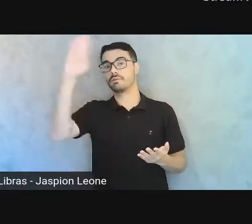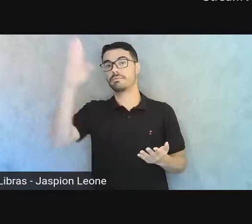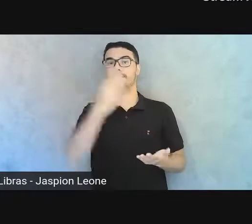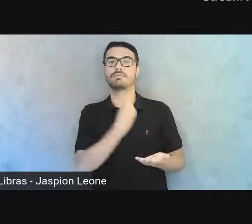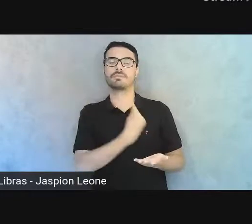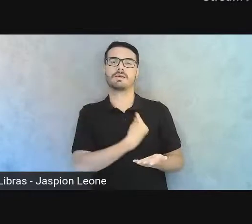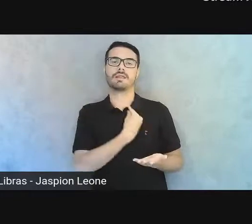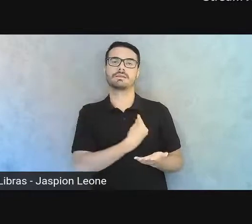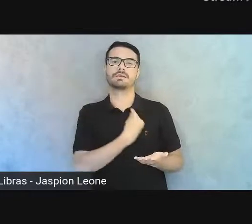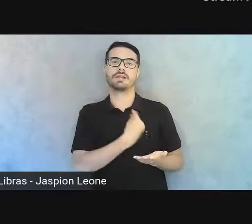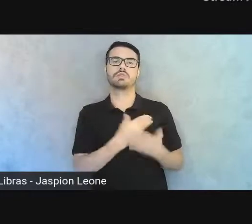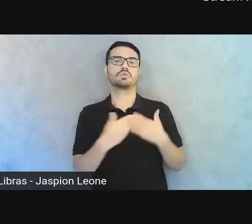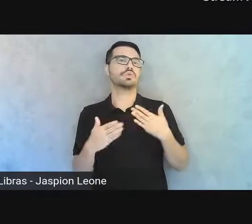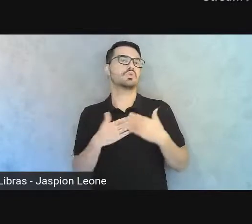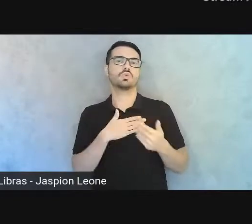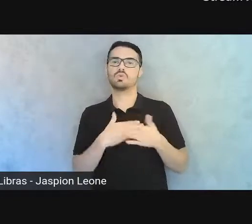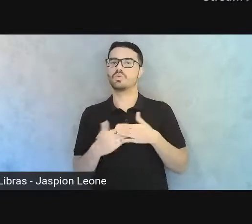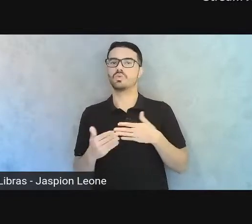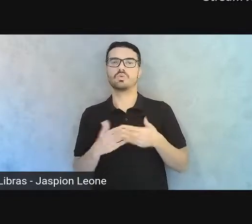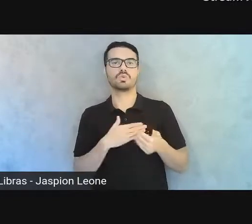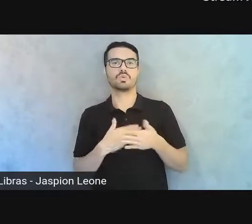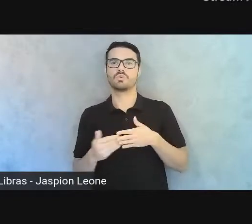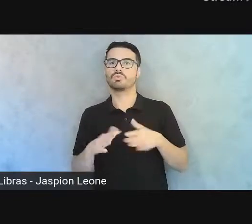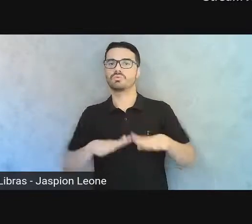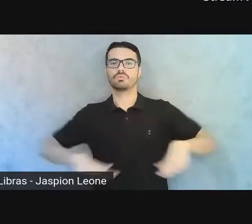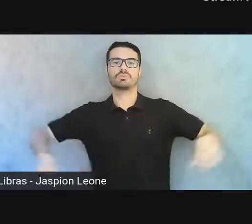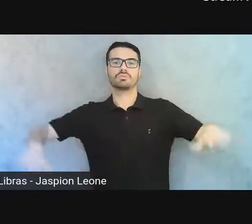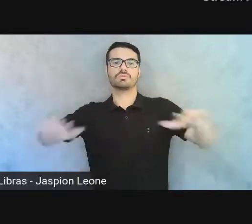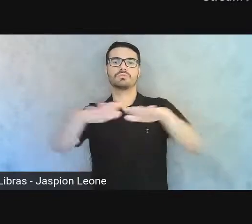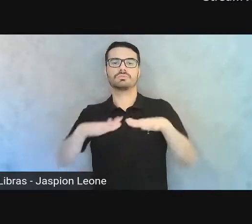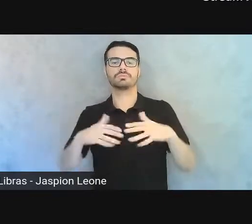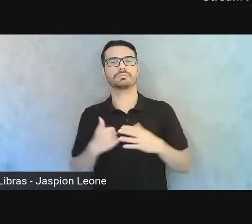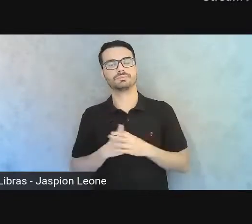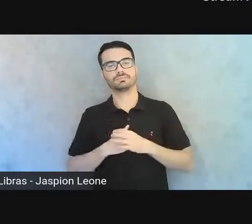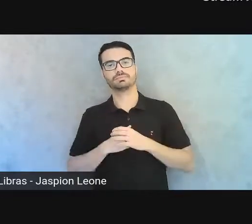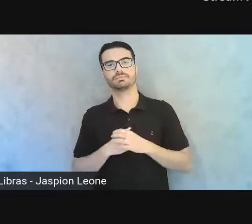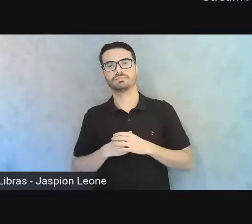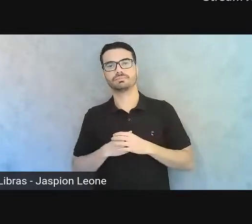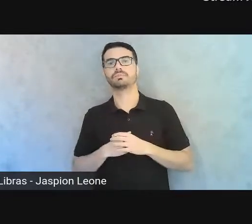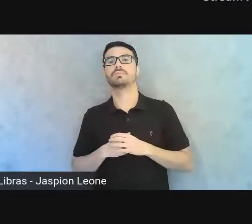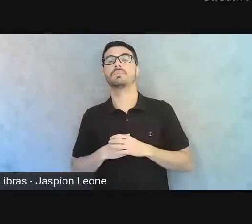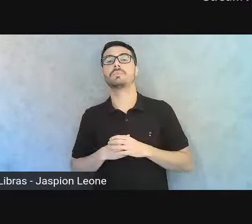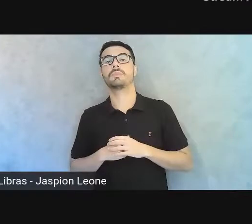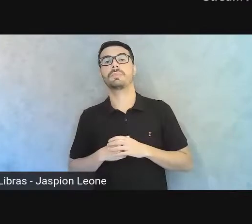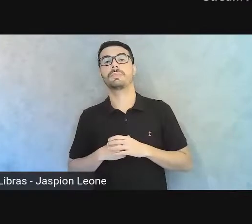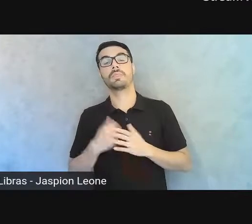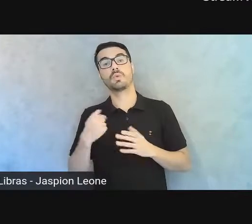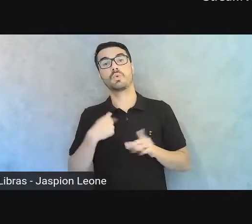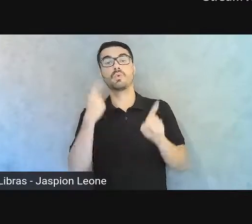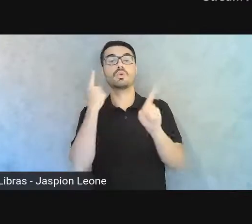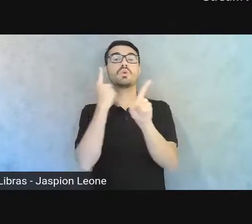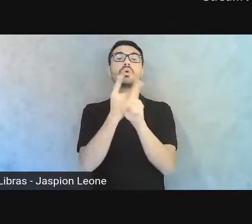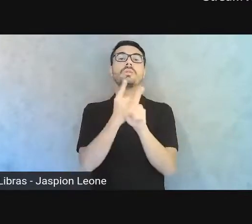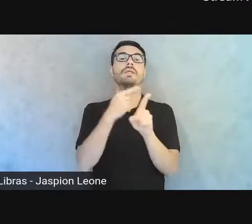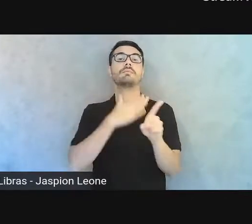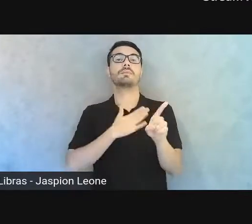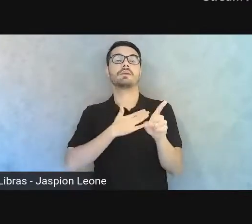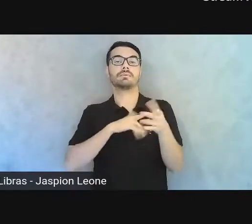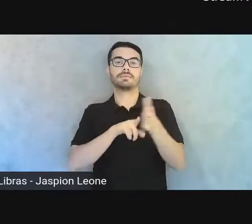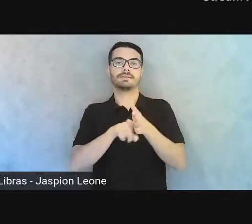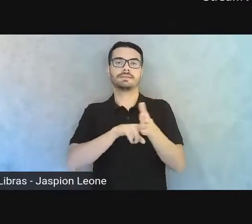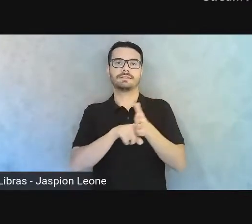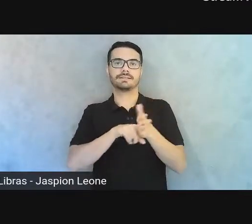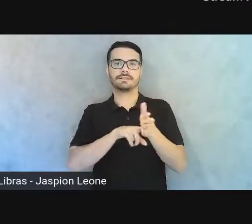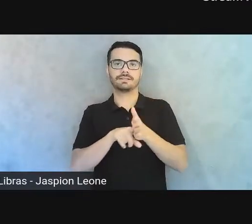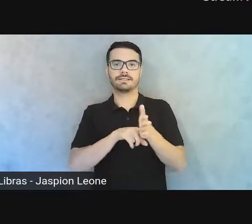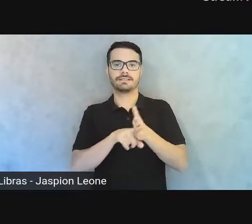qualquer estação, né, em qualquer conjuntura. Bom, um dos achados do estudo é que o nosso